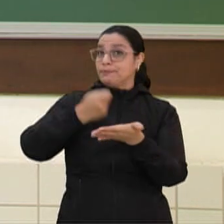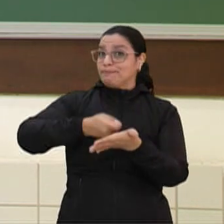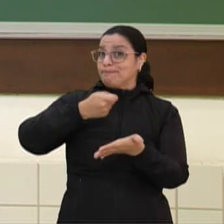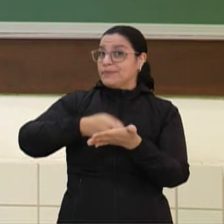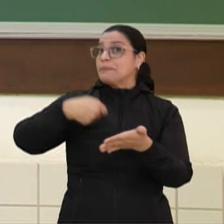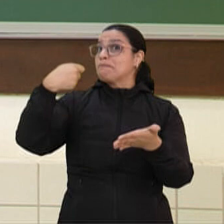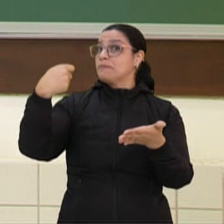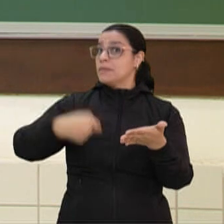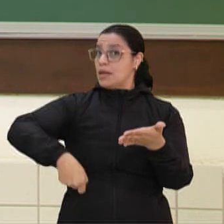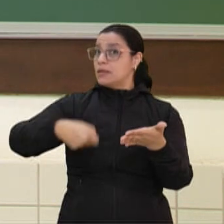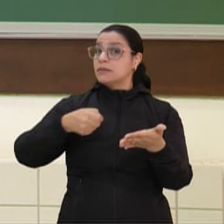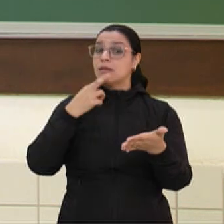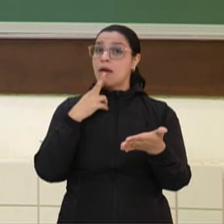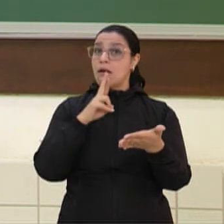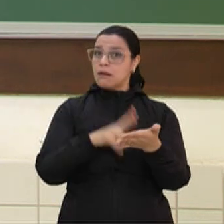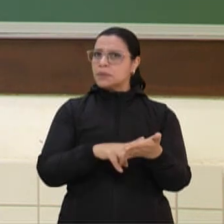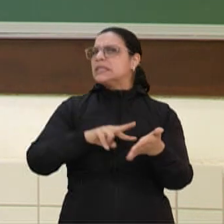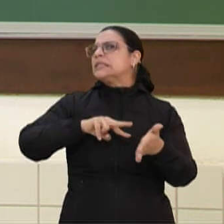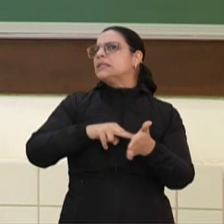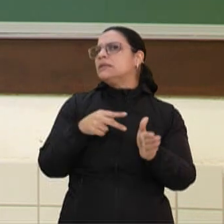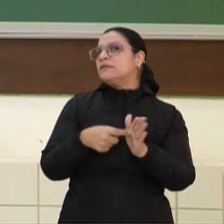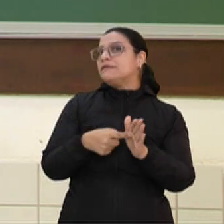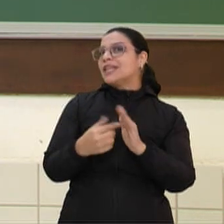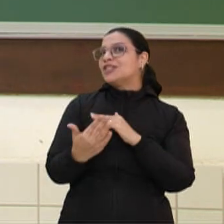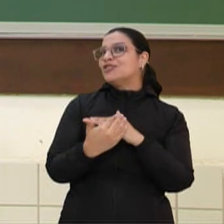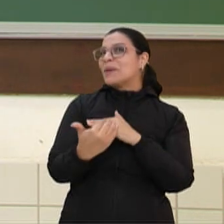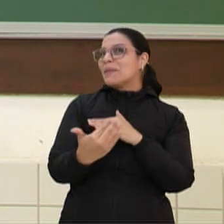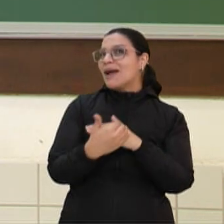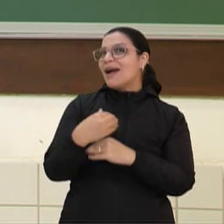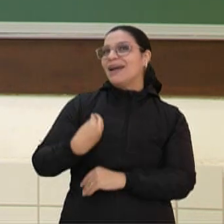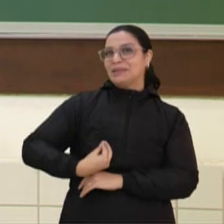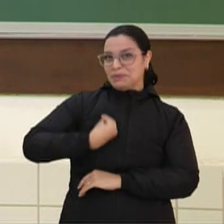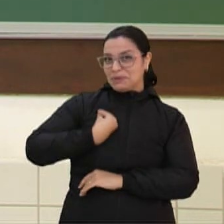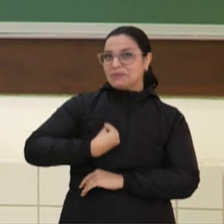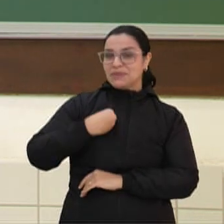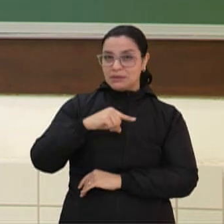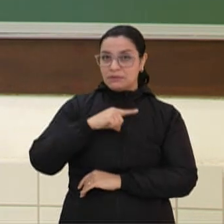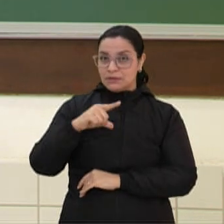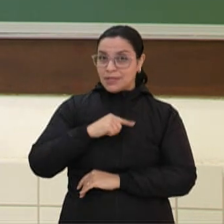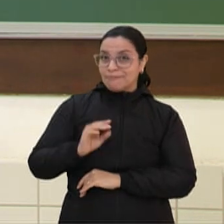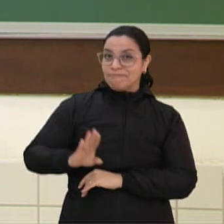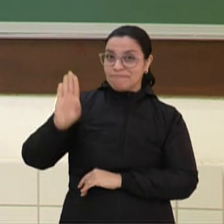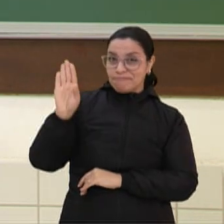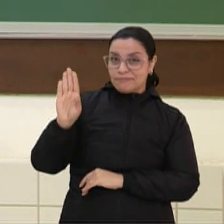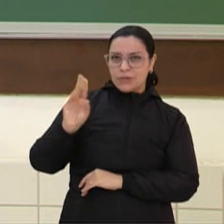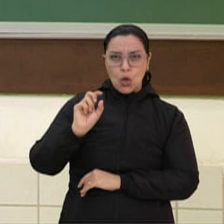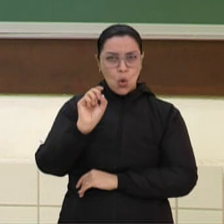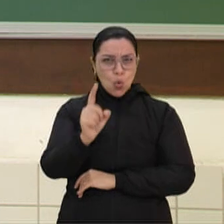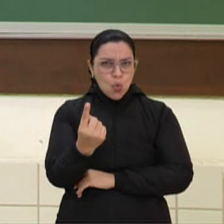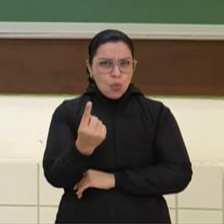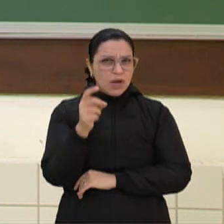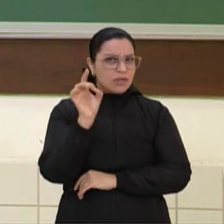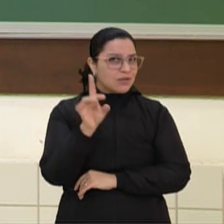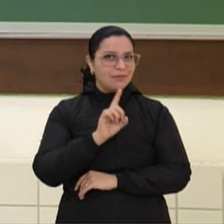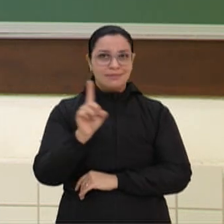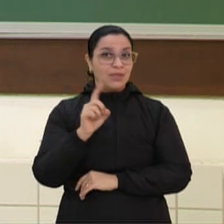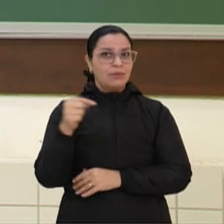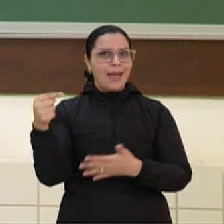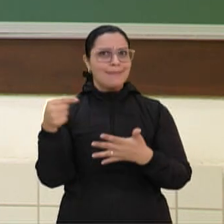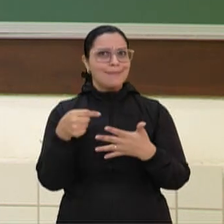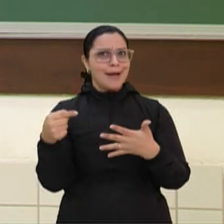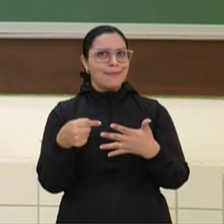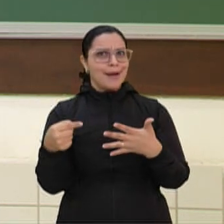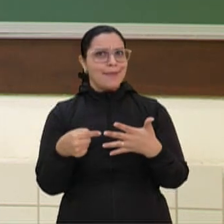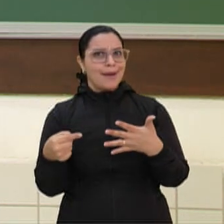Essa atividade obrigatória marca a sua presença. Ah, mas não é só uma que vocês farão, não é verdade? Vocês